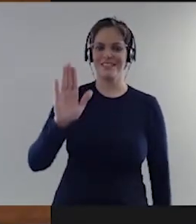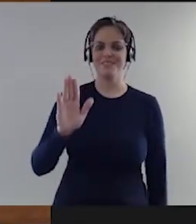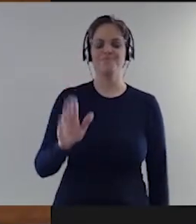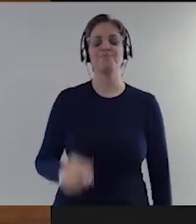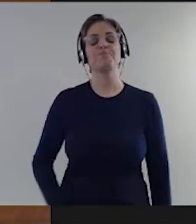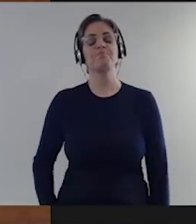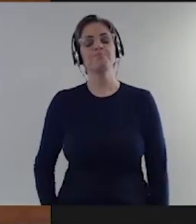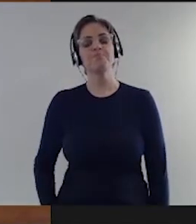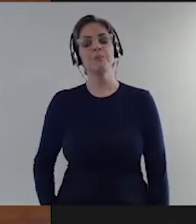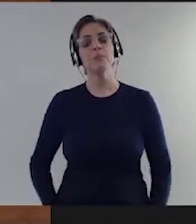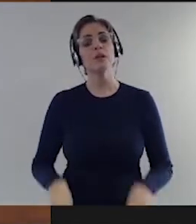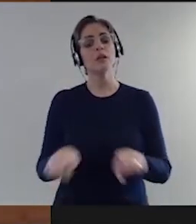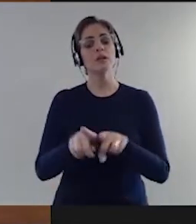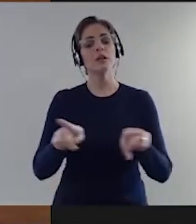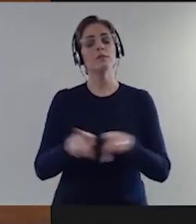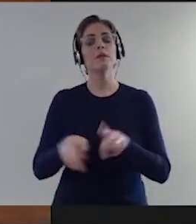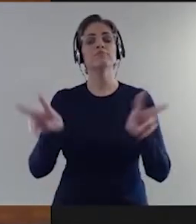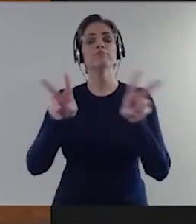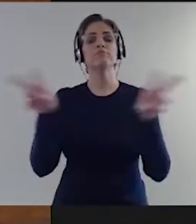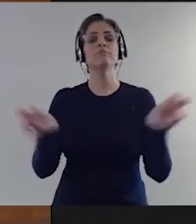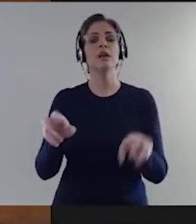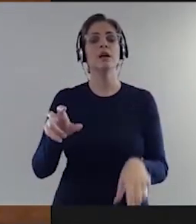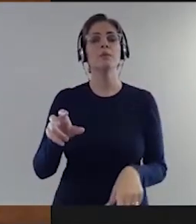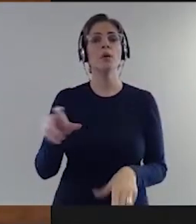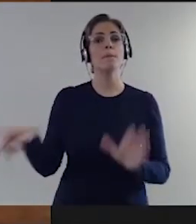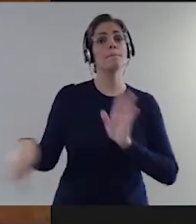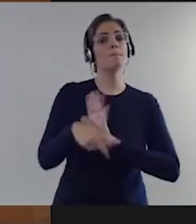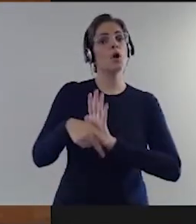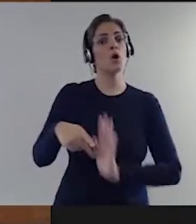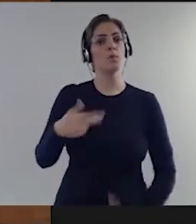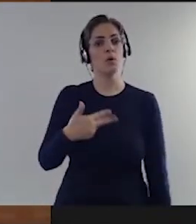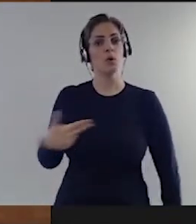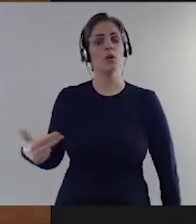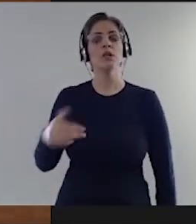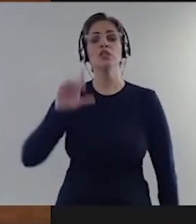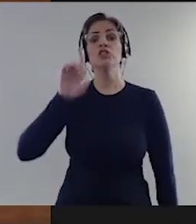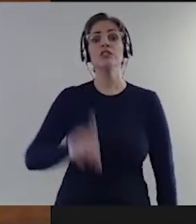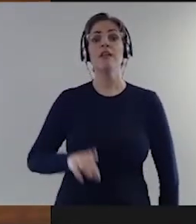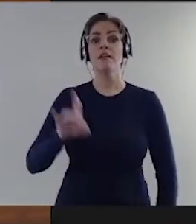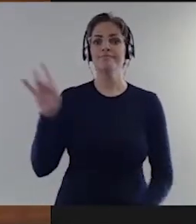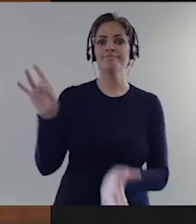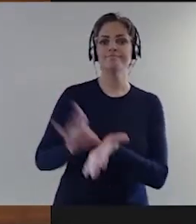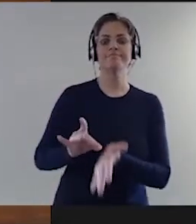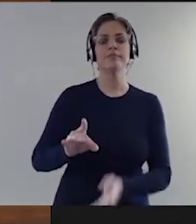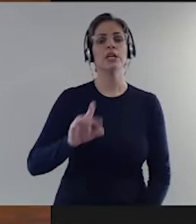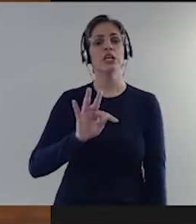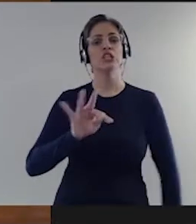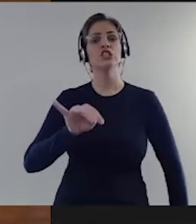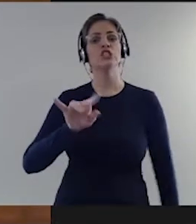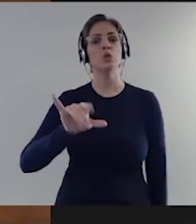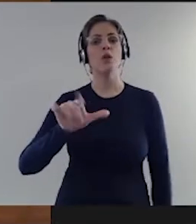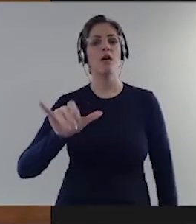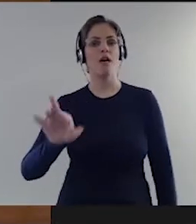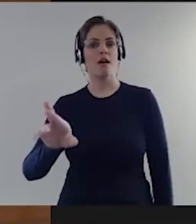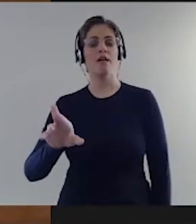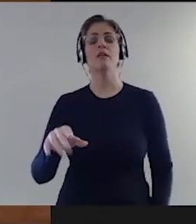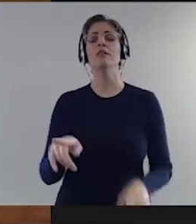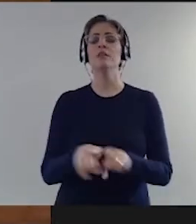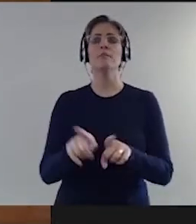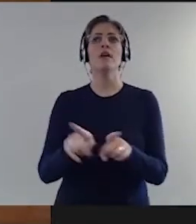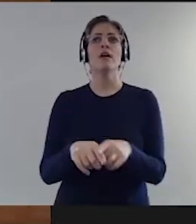a questão da propriedade, a questão dos direitos reais, a questão das titularidades,